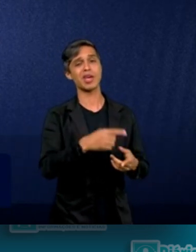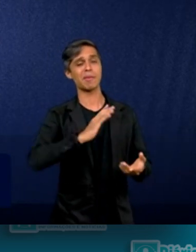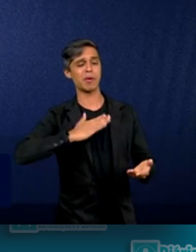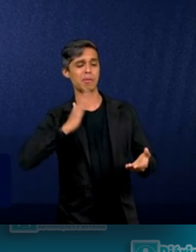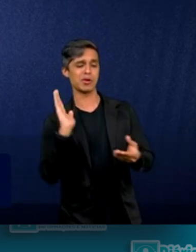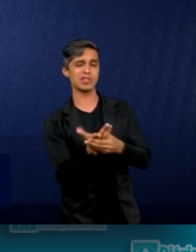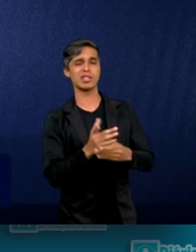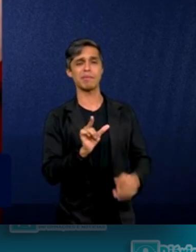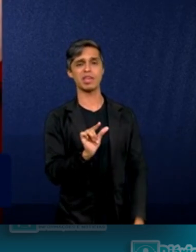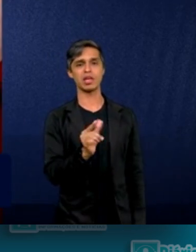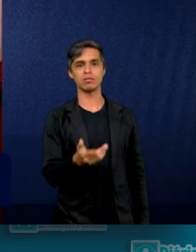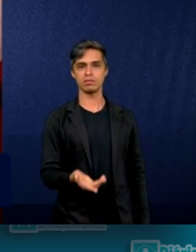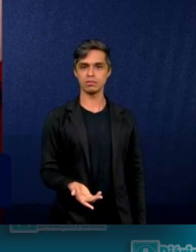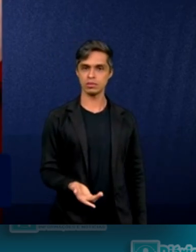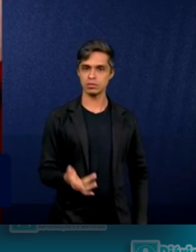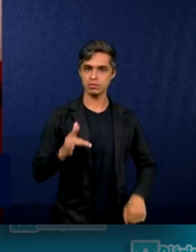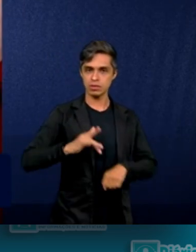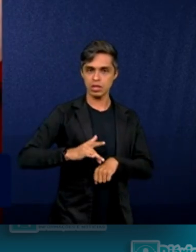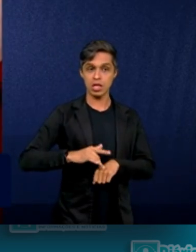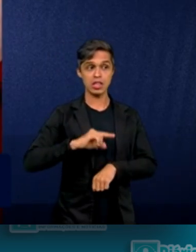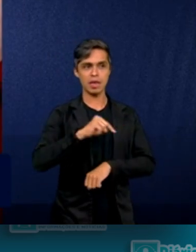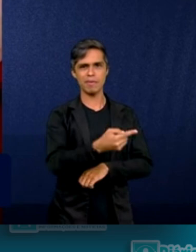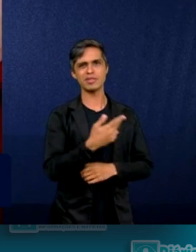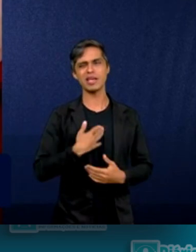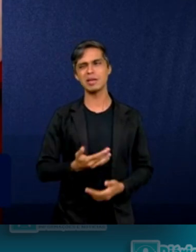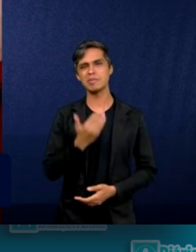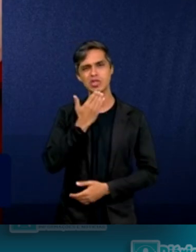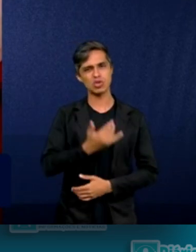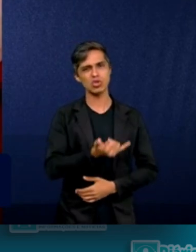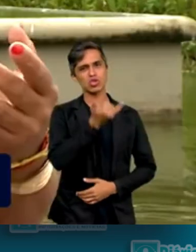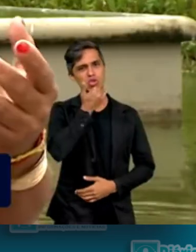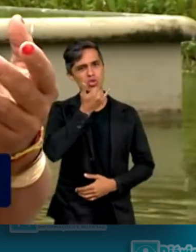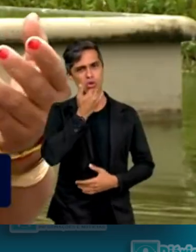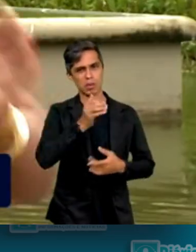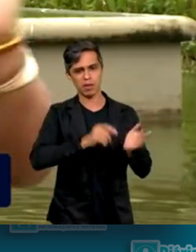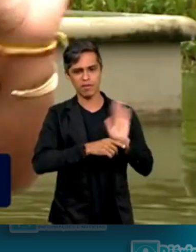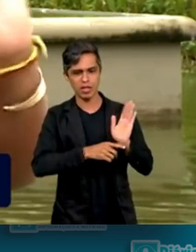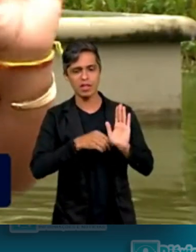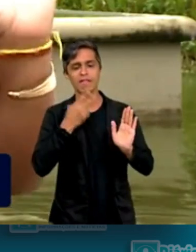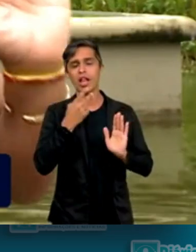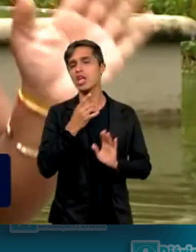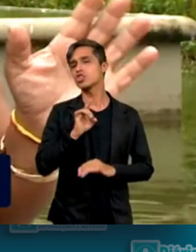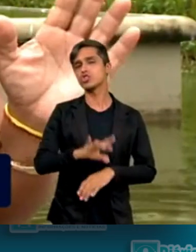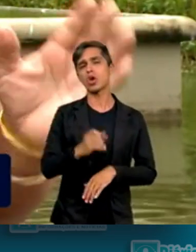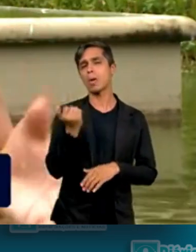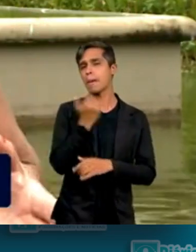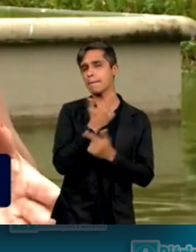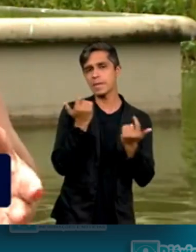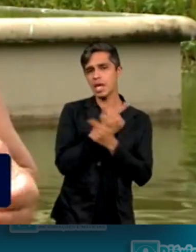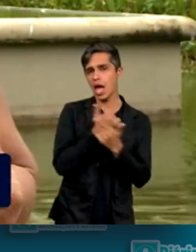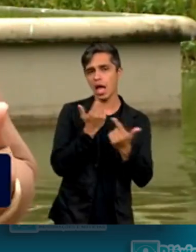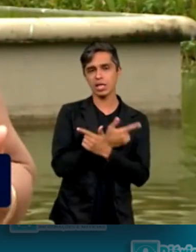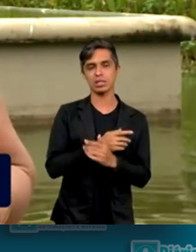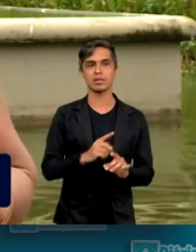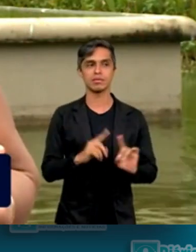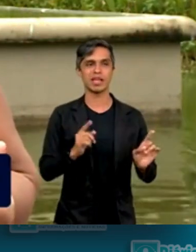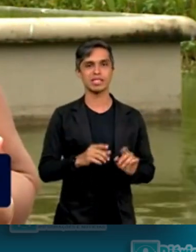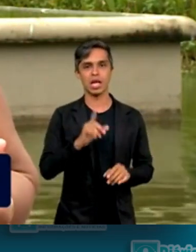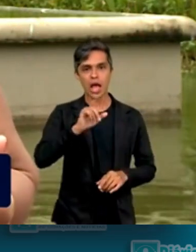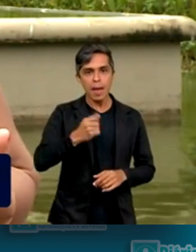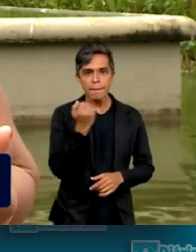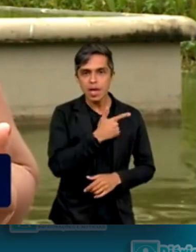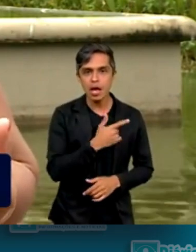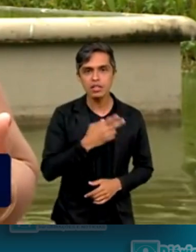seria pequeno. Depois ele se retratou num vídeo falando que foi apenas uma piada. Ou seja, é